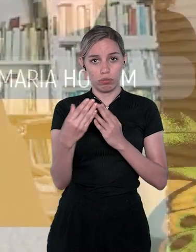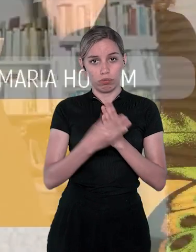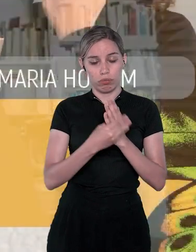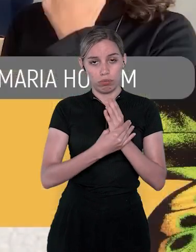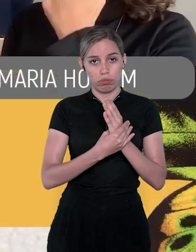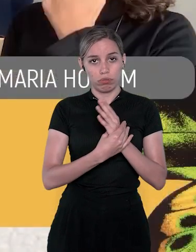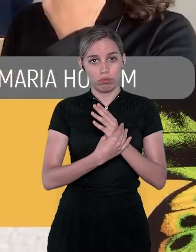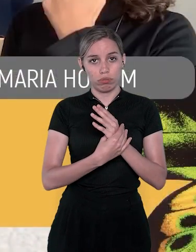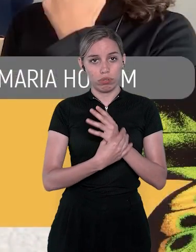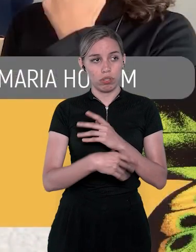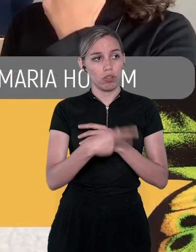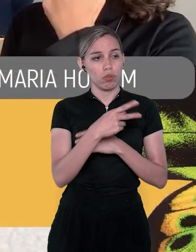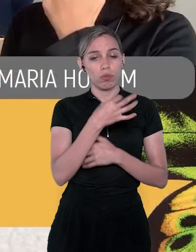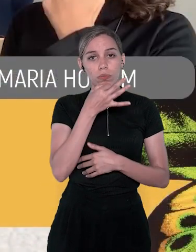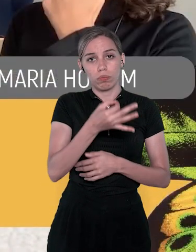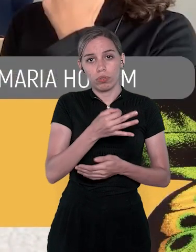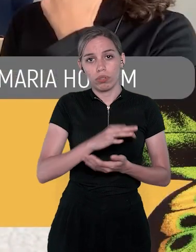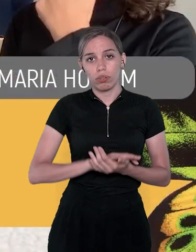Sérgio.